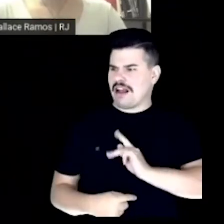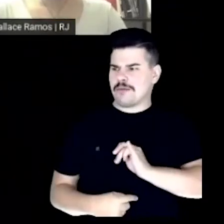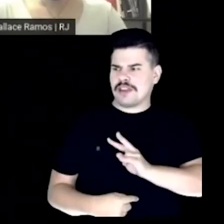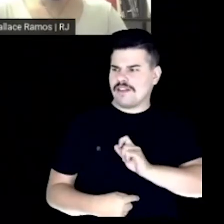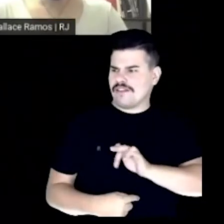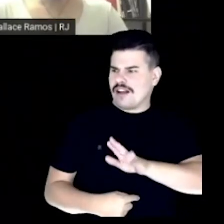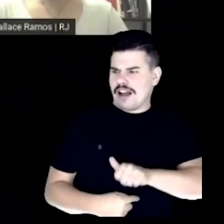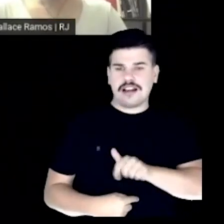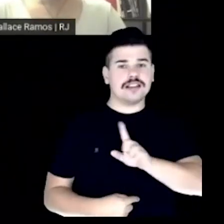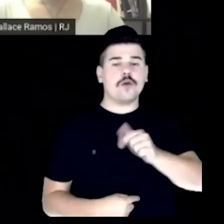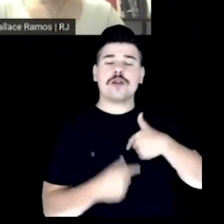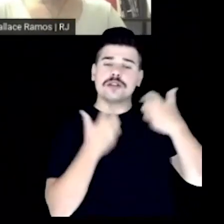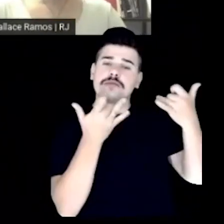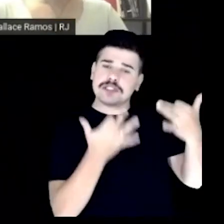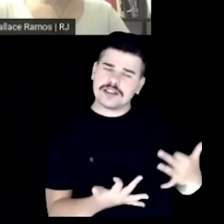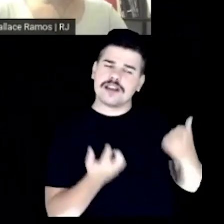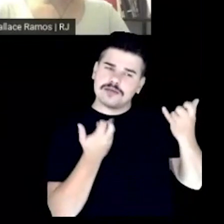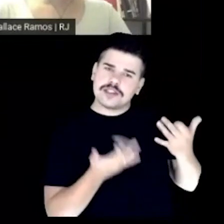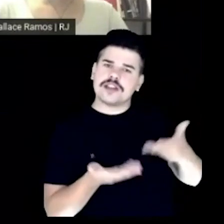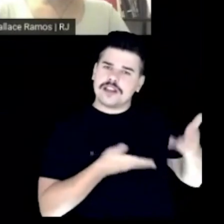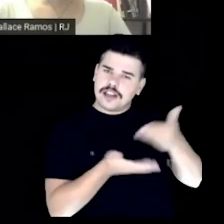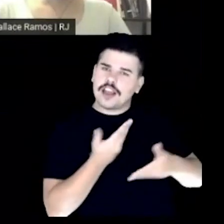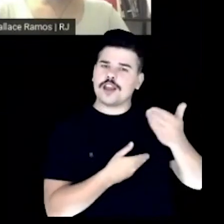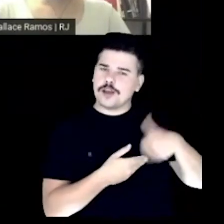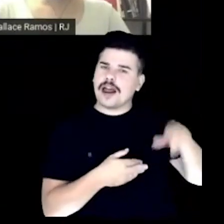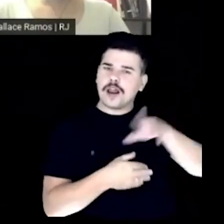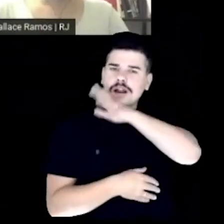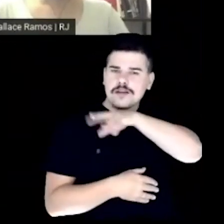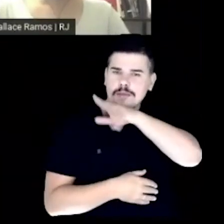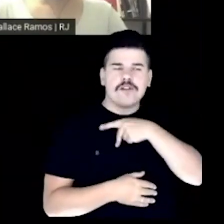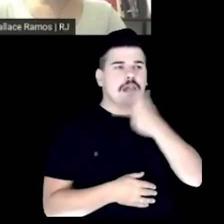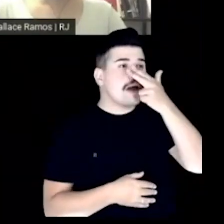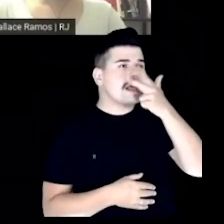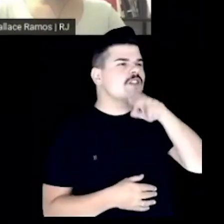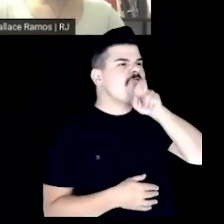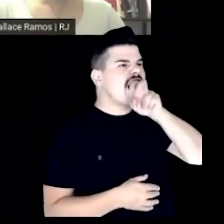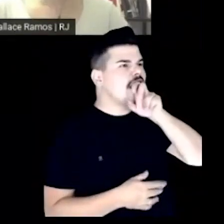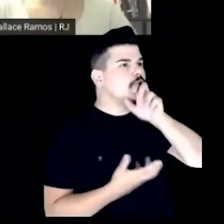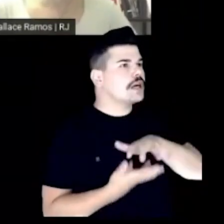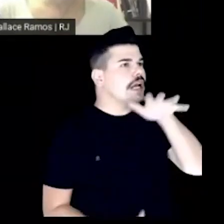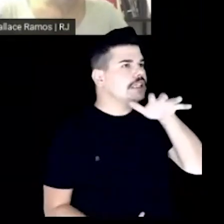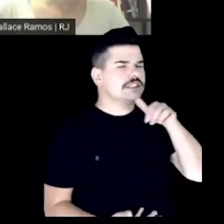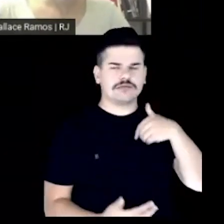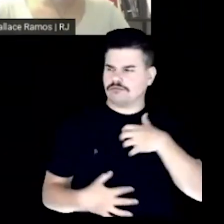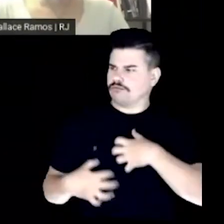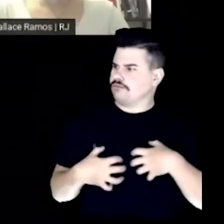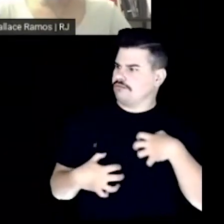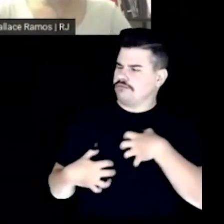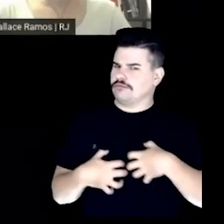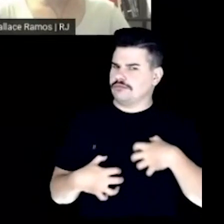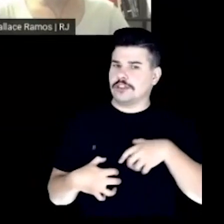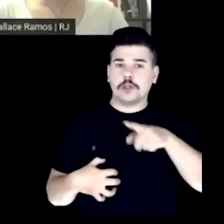capivara, em algum momento a gente ficou meia hora e eu tentei explicar, e dela, o que é uma capivara? Deu, ah, é tipo um rato gigante que mora perto da água, e foi toda uma